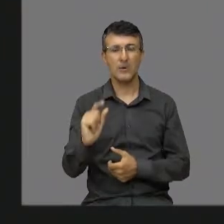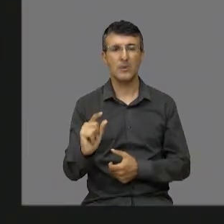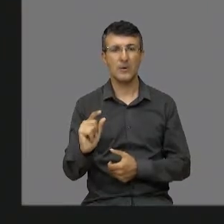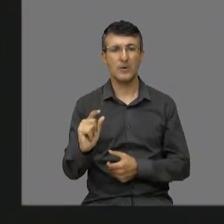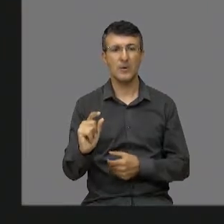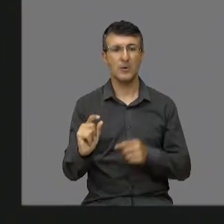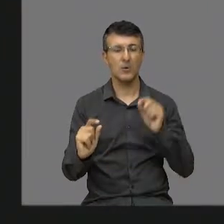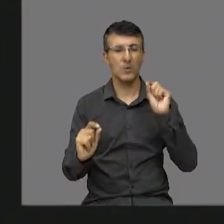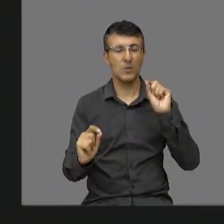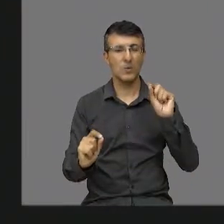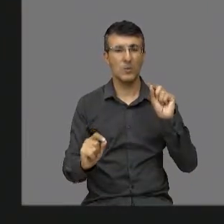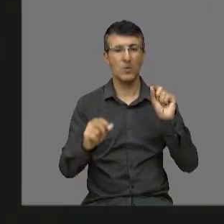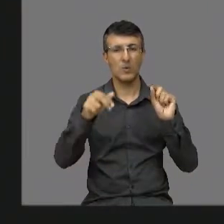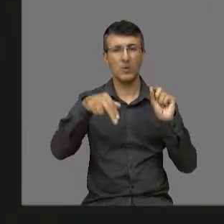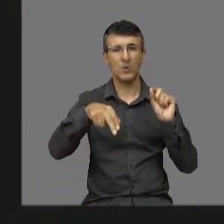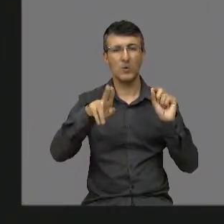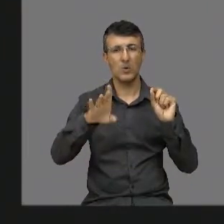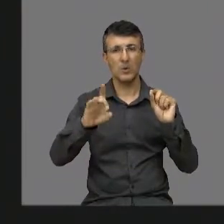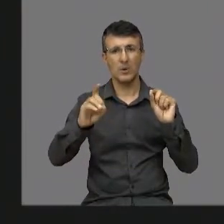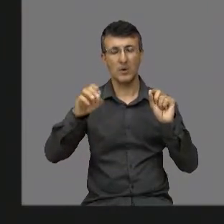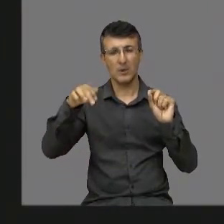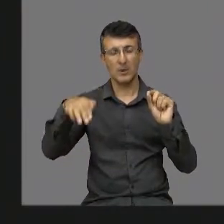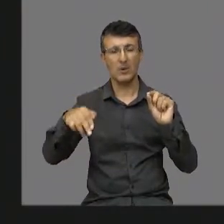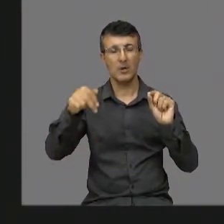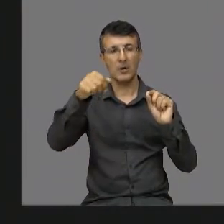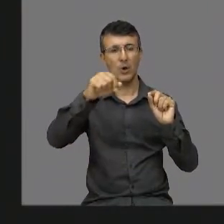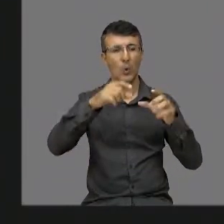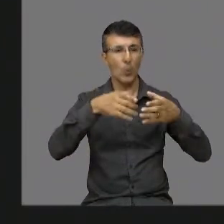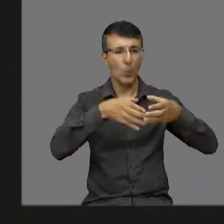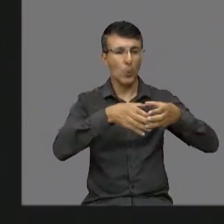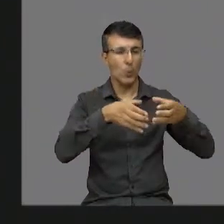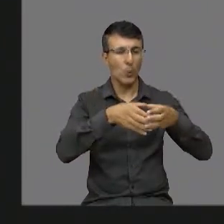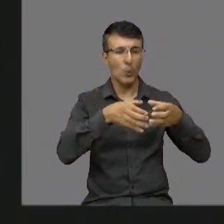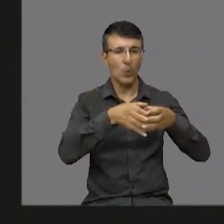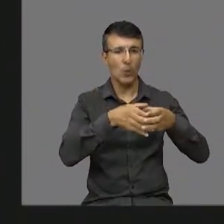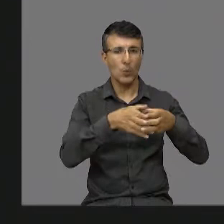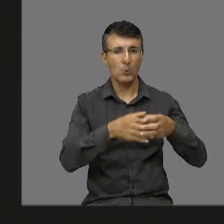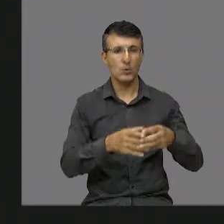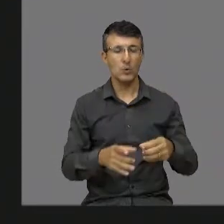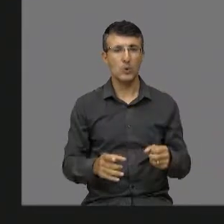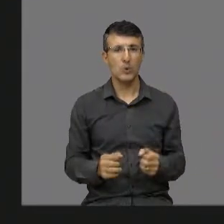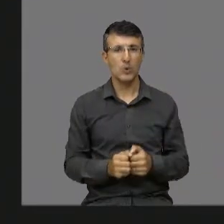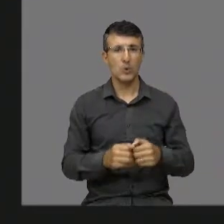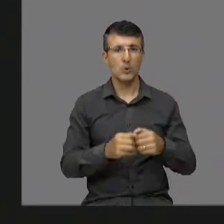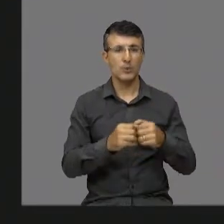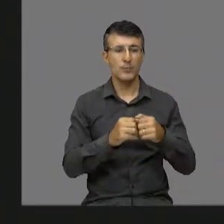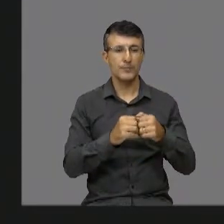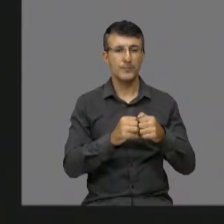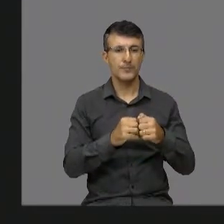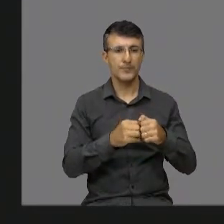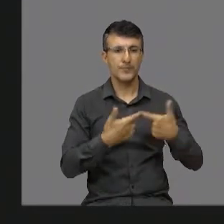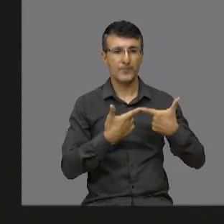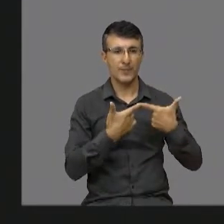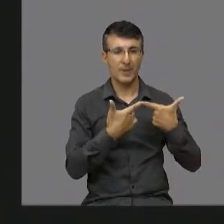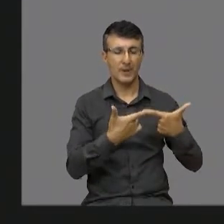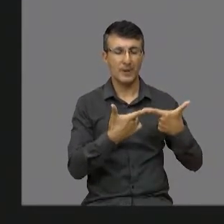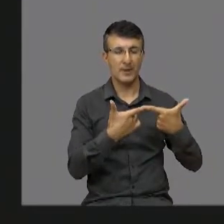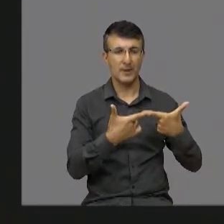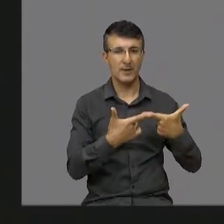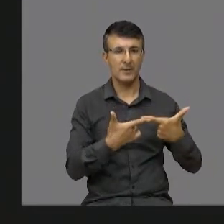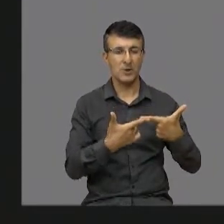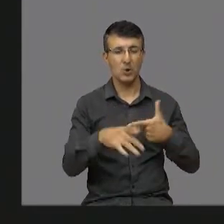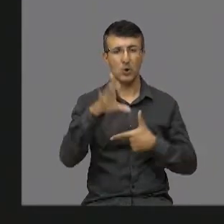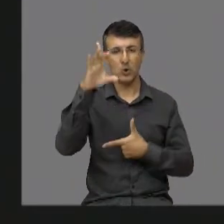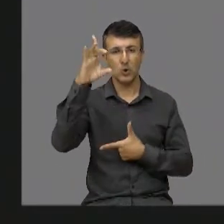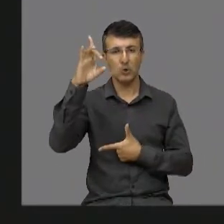NUDEM. O NUDEM é o Núcleo Especializado de Promoção e Defesa dos Direitos das Mulheres, atua pela